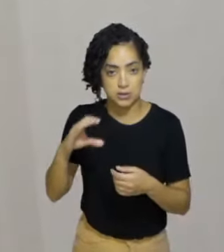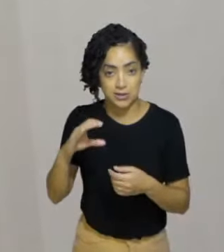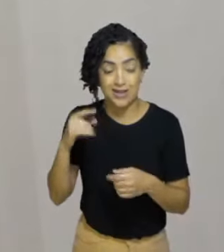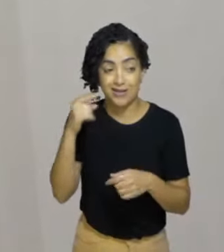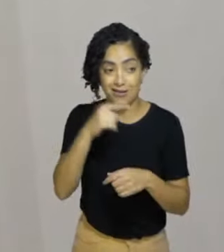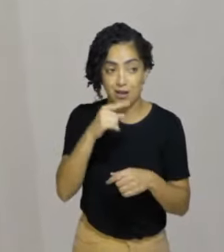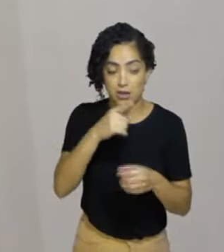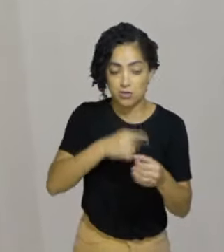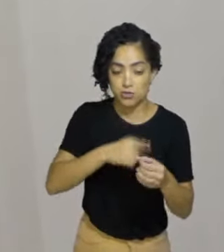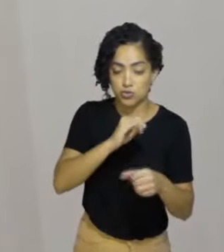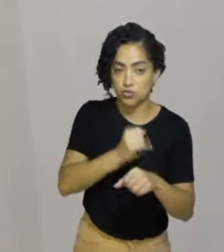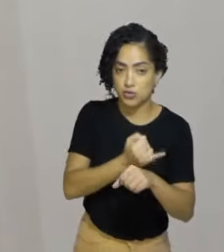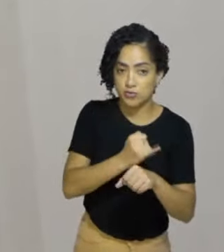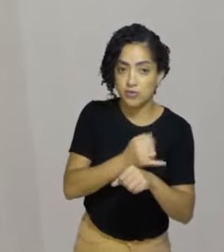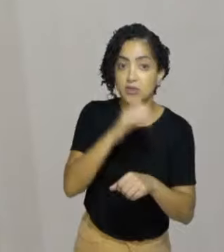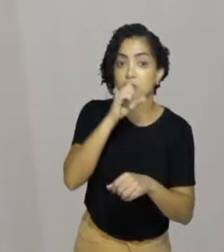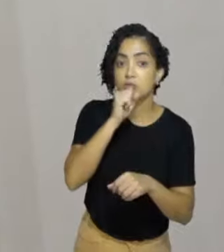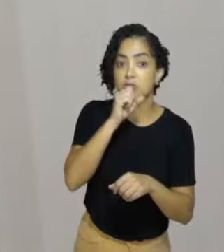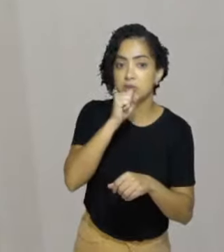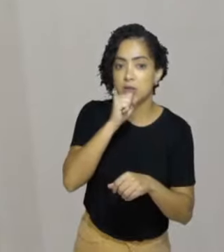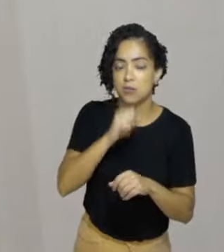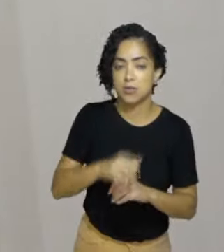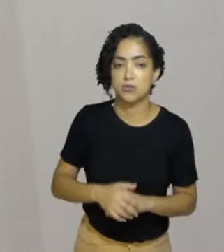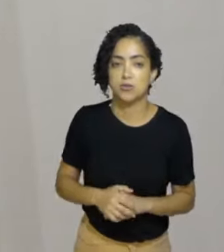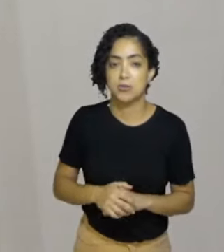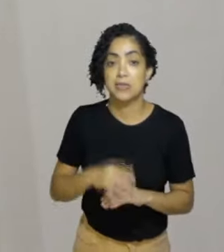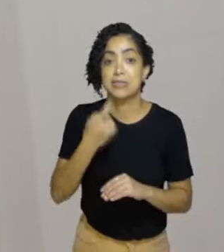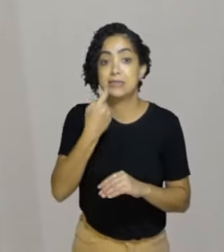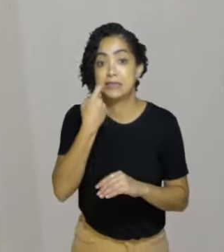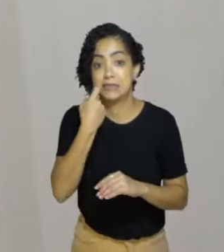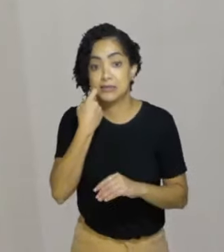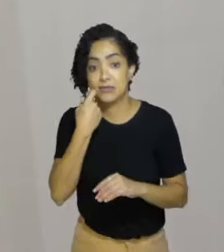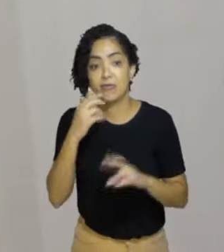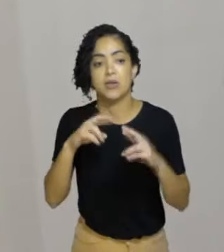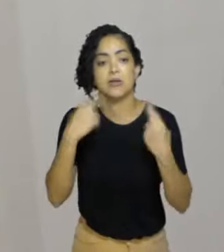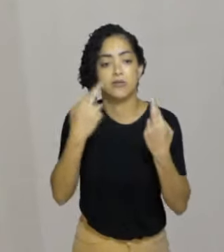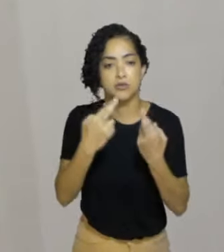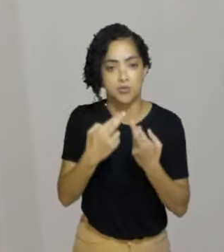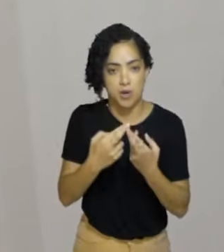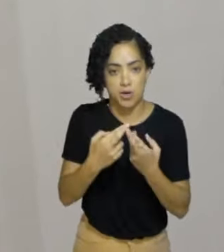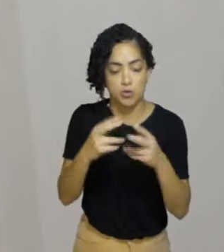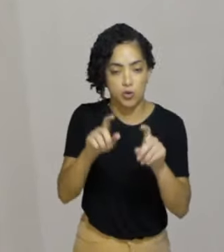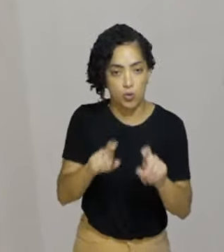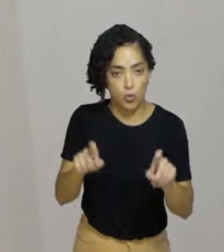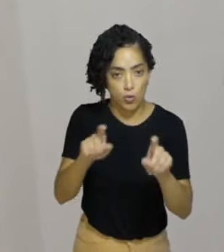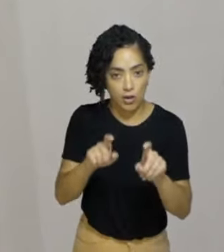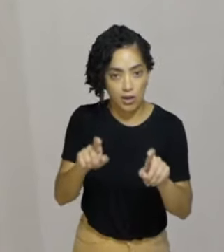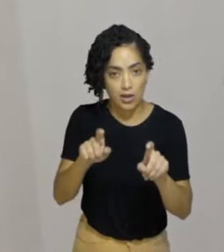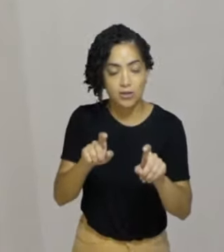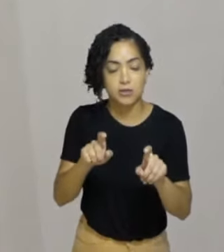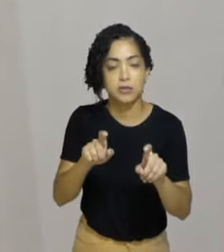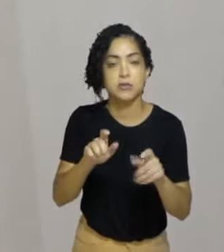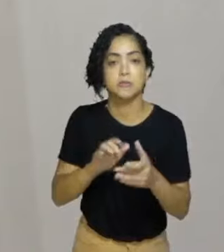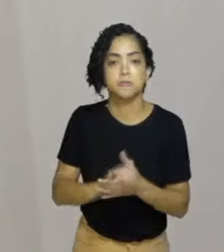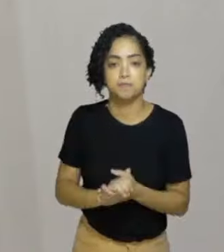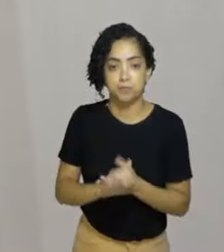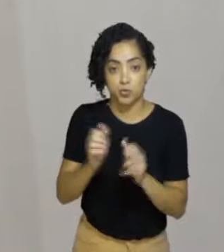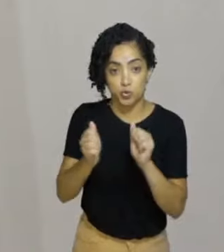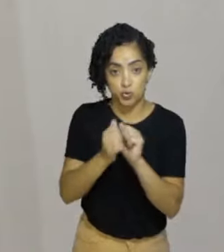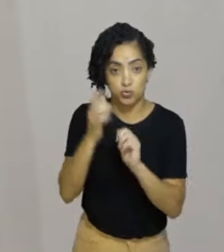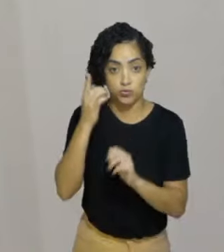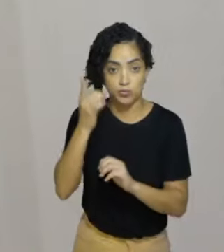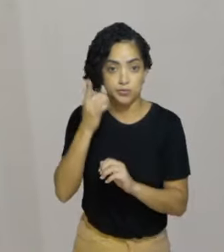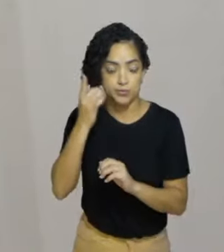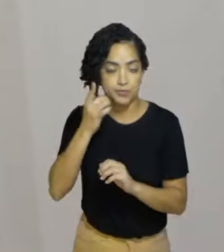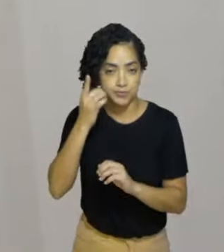Joinville, no sábado. Me parece que na sexta-feira ela fez uma reunião online com o deputado Antídio Lunelli e deputado Vicente, lá em